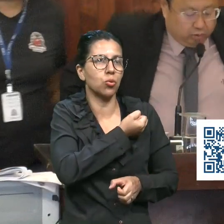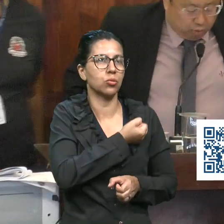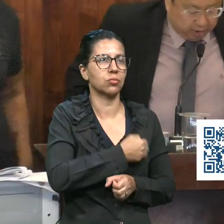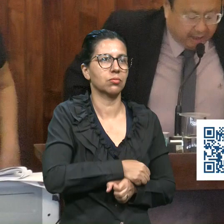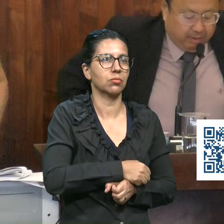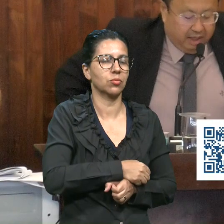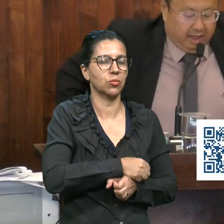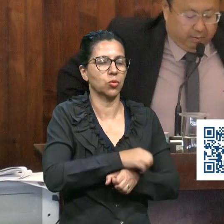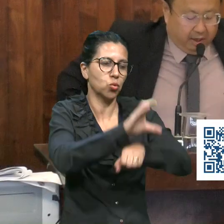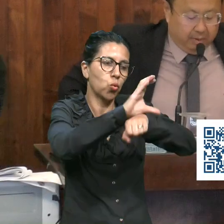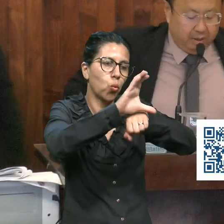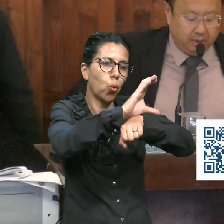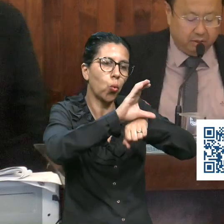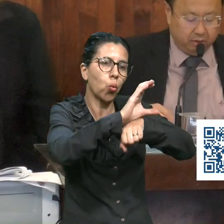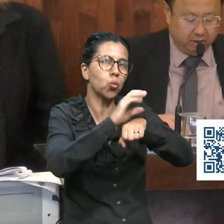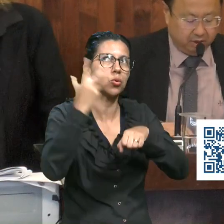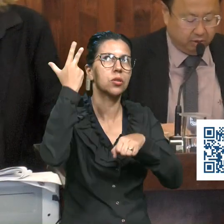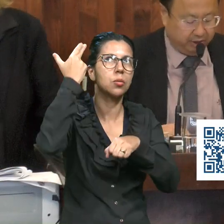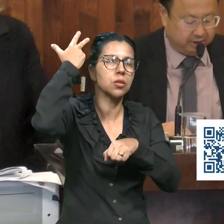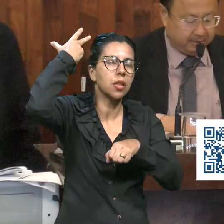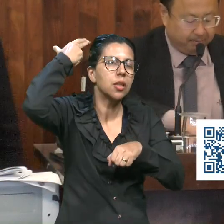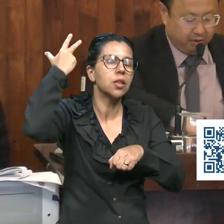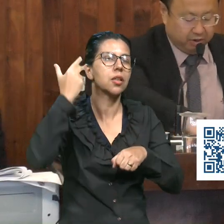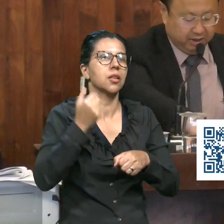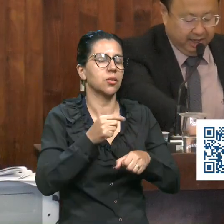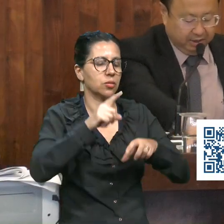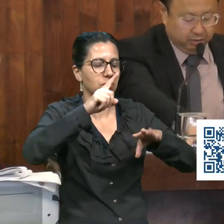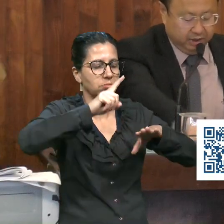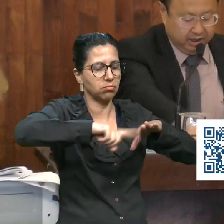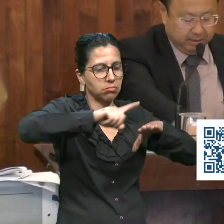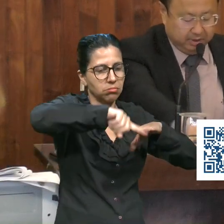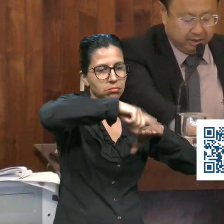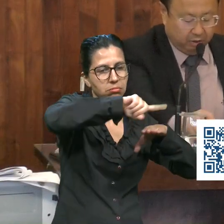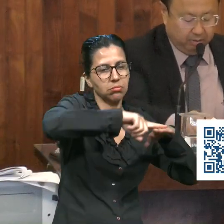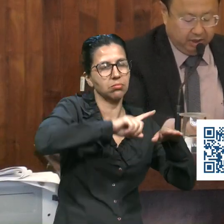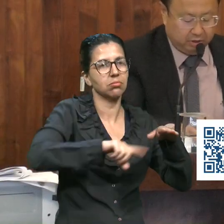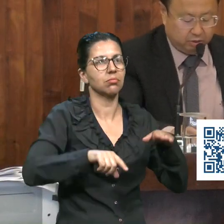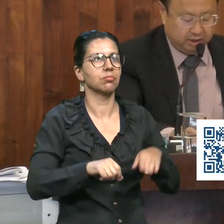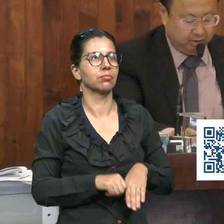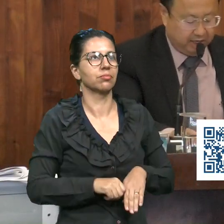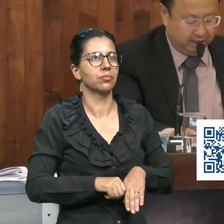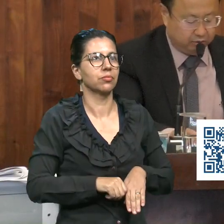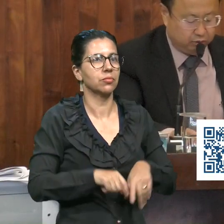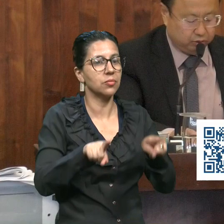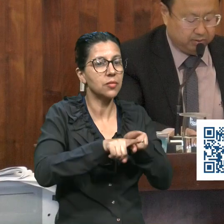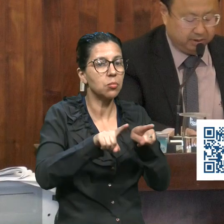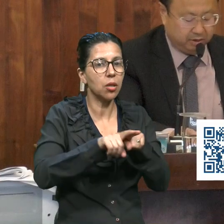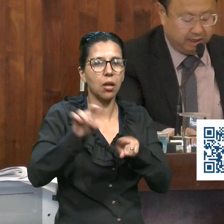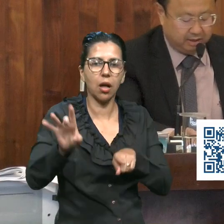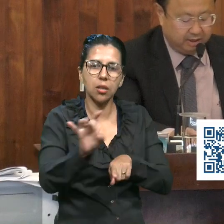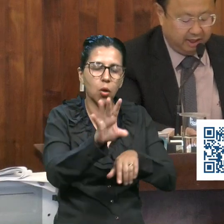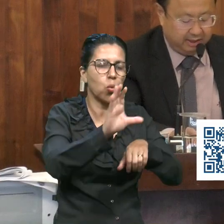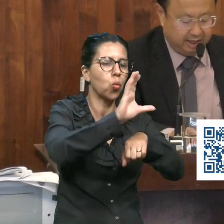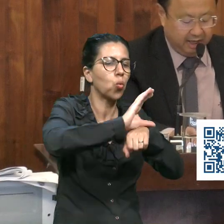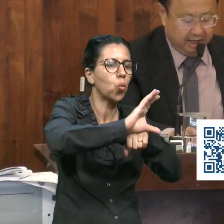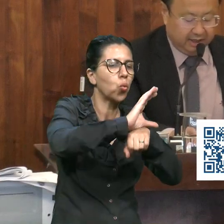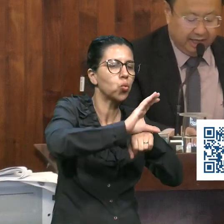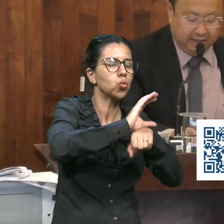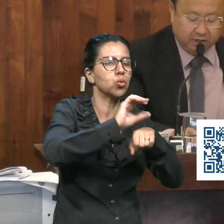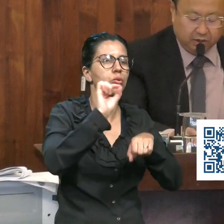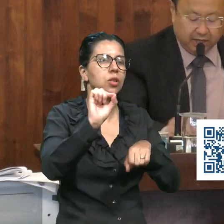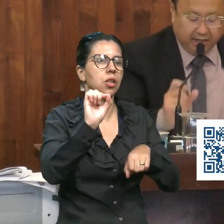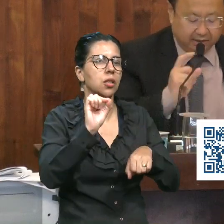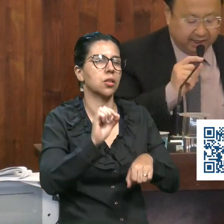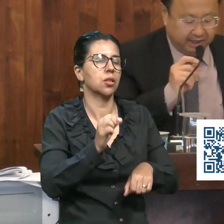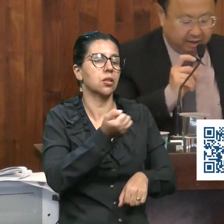cada um dos cursos de cabeleireiro, barbeiro e manicure. 2. Quantidade de munícipes atualmente cursando cada um dos cursos mencionados. 3.